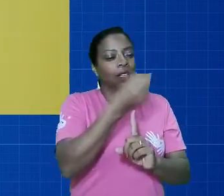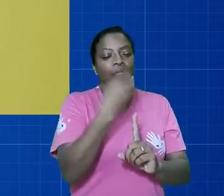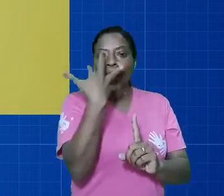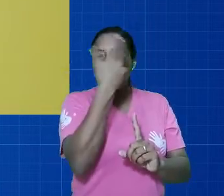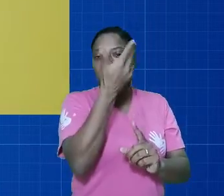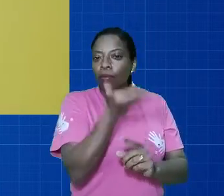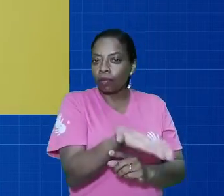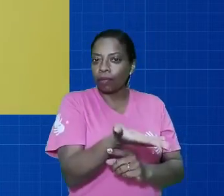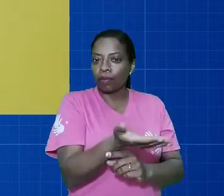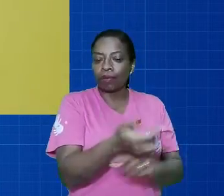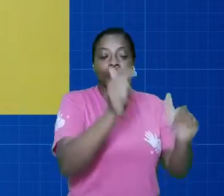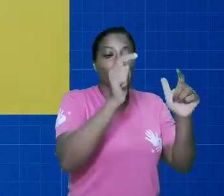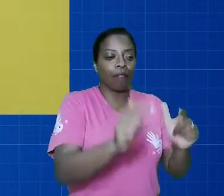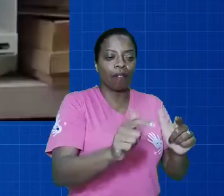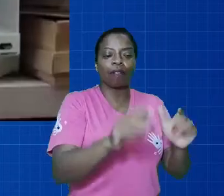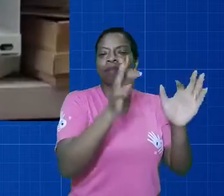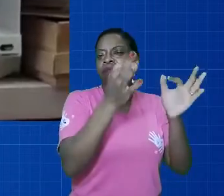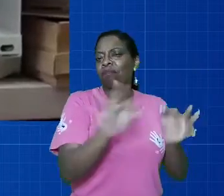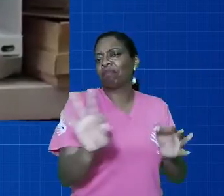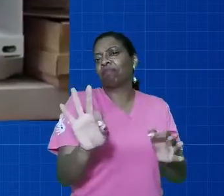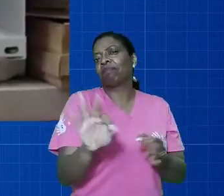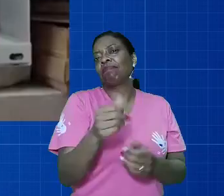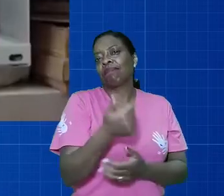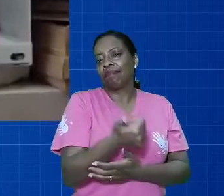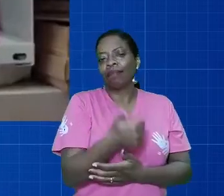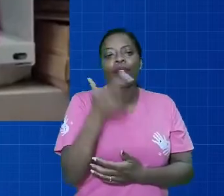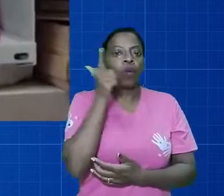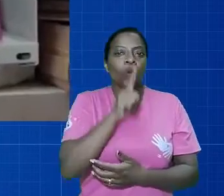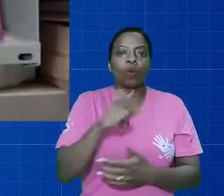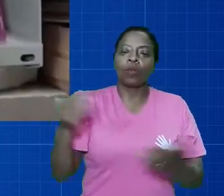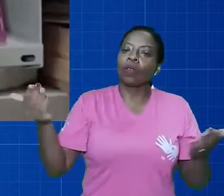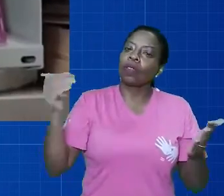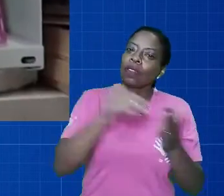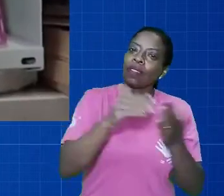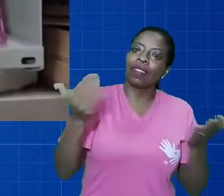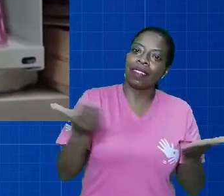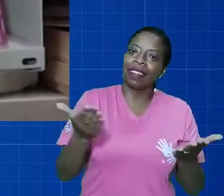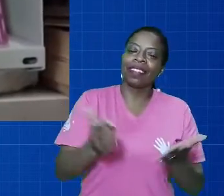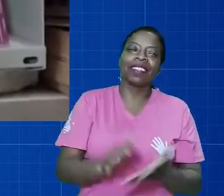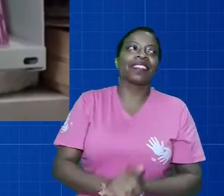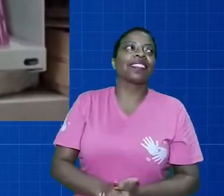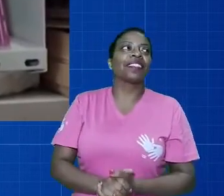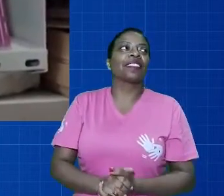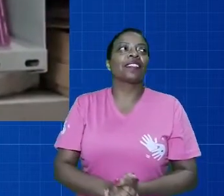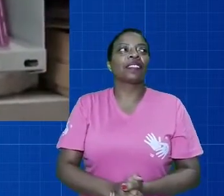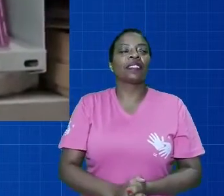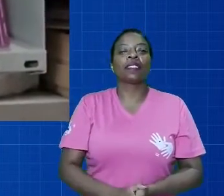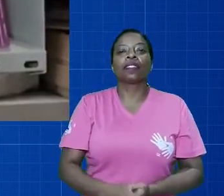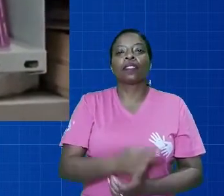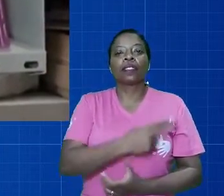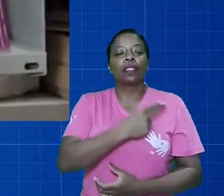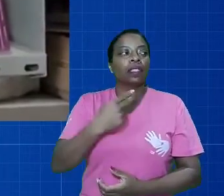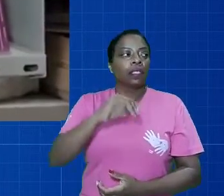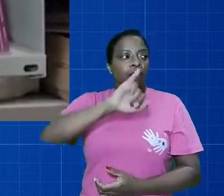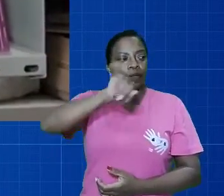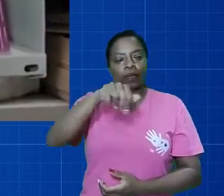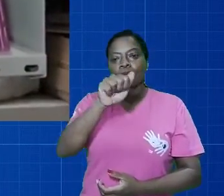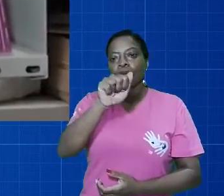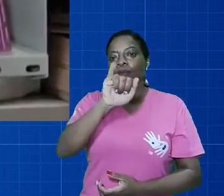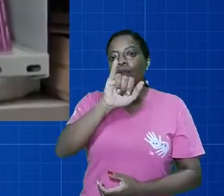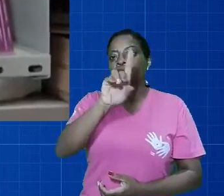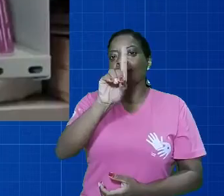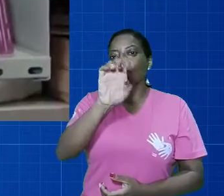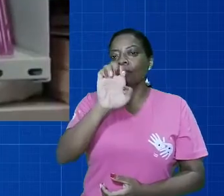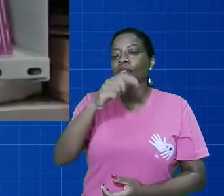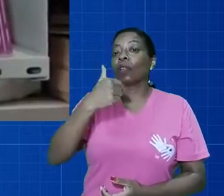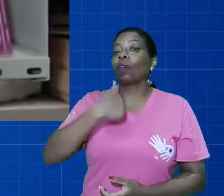Né? E é isso. Eu sou Jaide, professora de arte do município, concursada desde